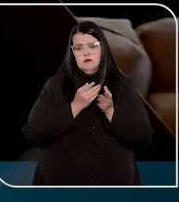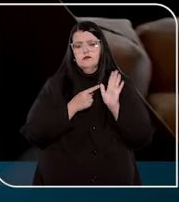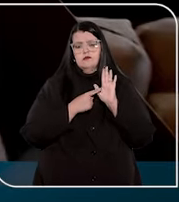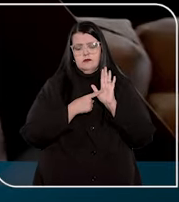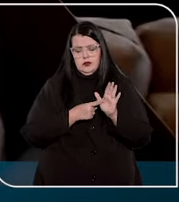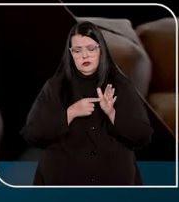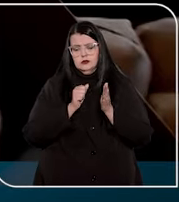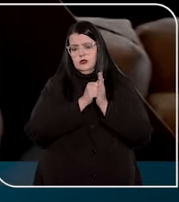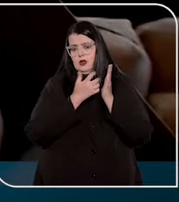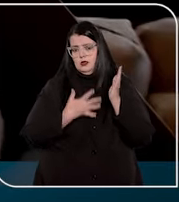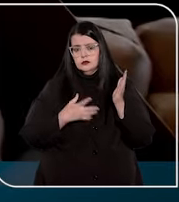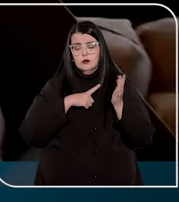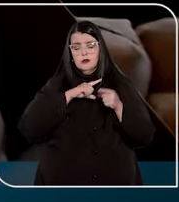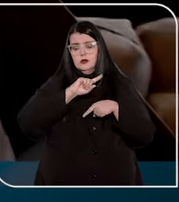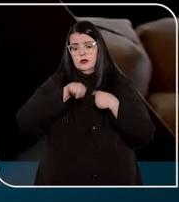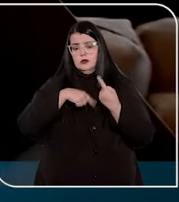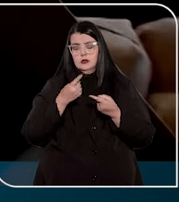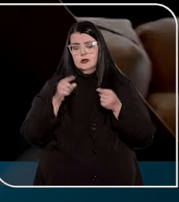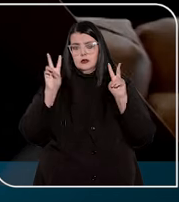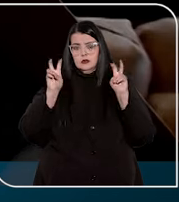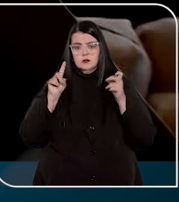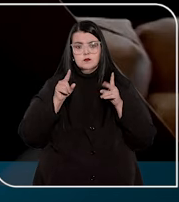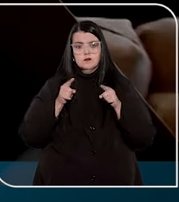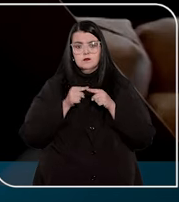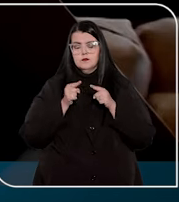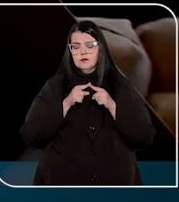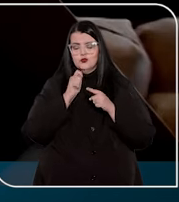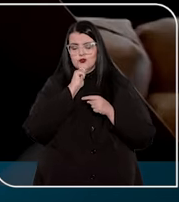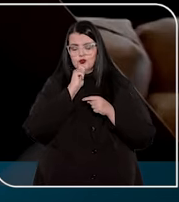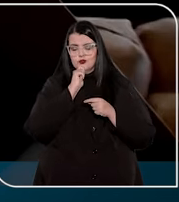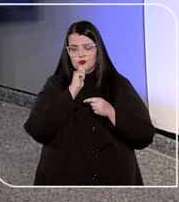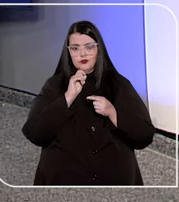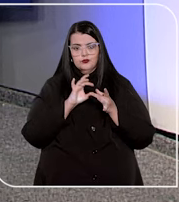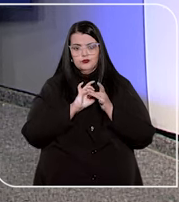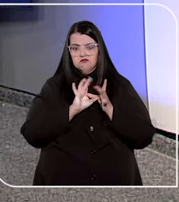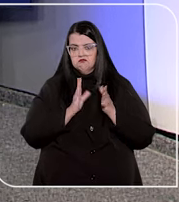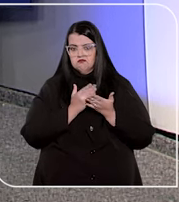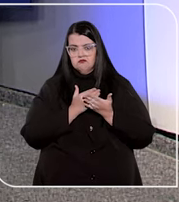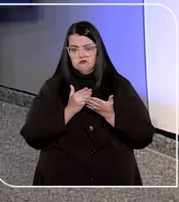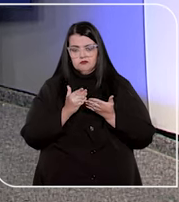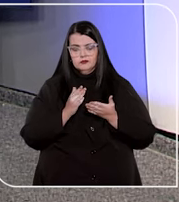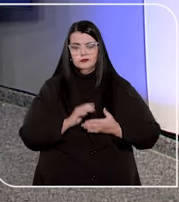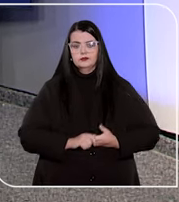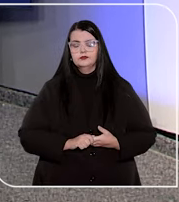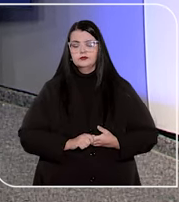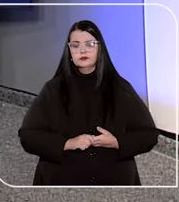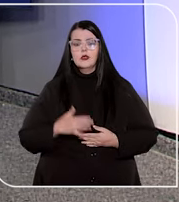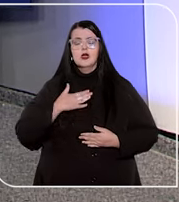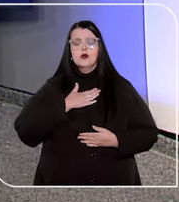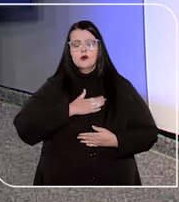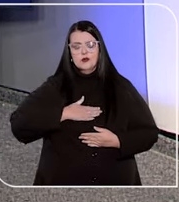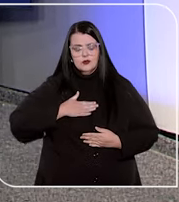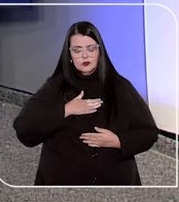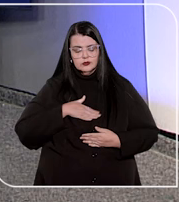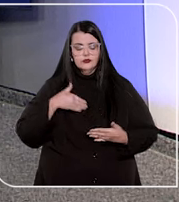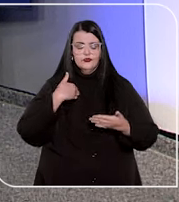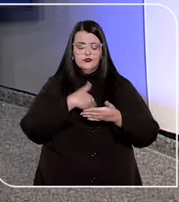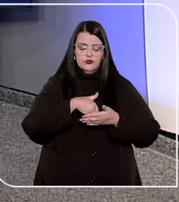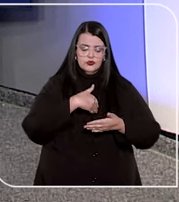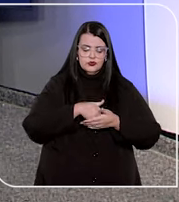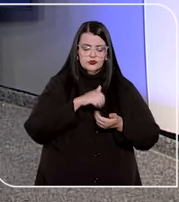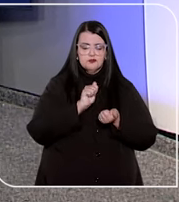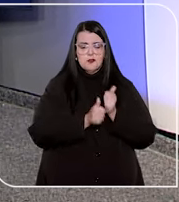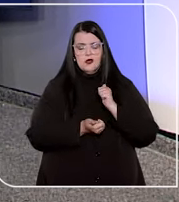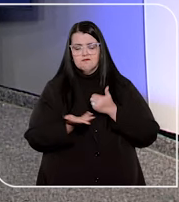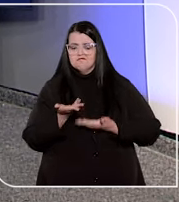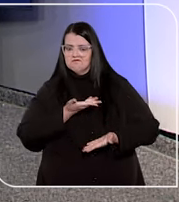STJ também, mas talvez seja algo sobre o que o STJ não tenha como se manifestar. Eu estou adorando esse campo de futebol, essa